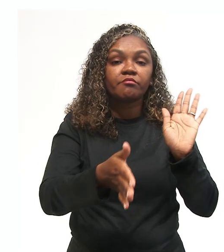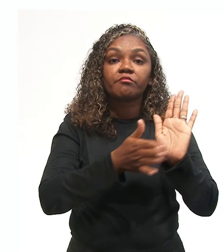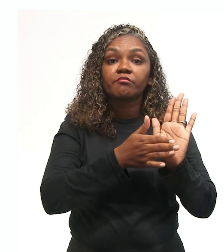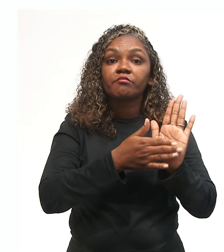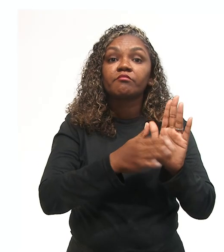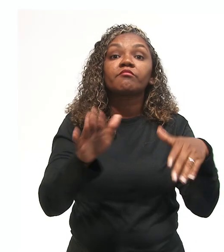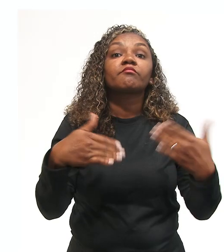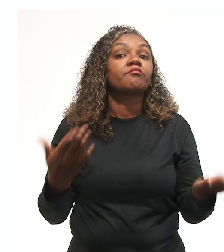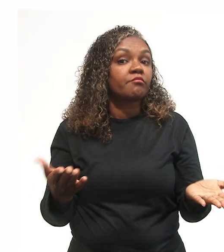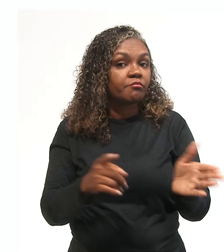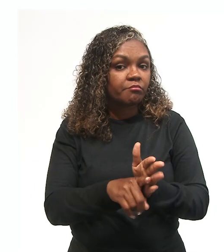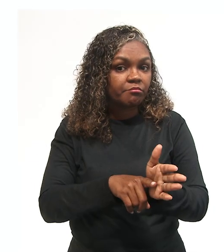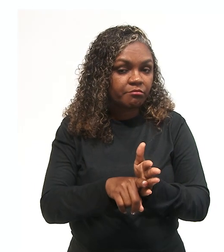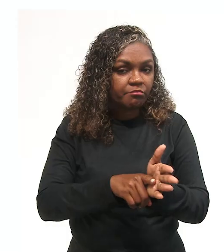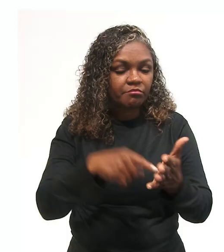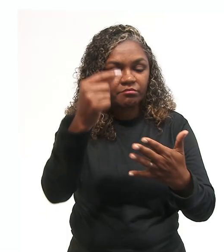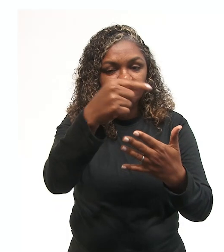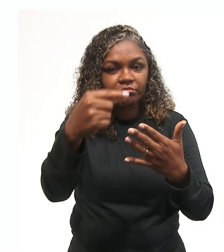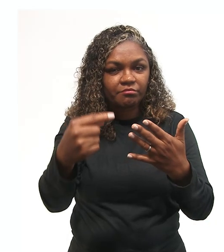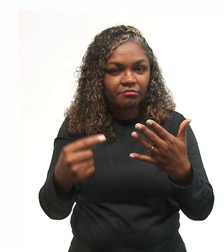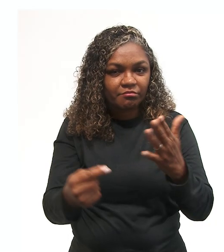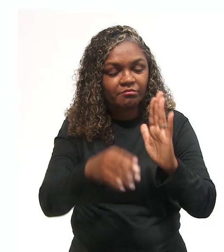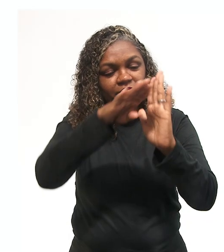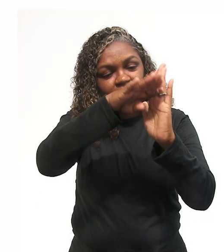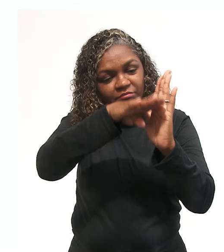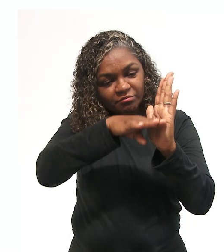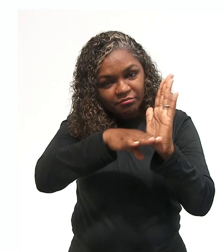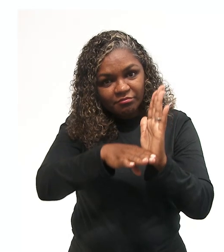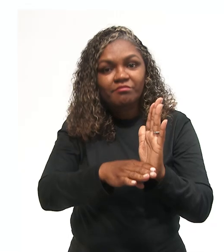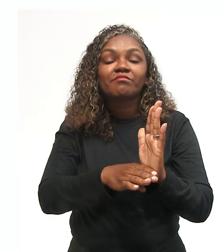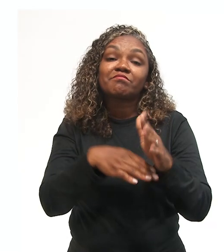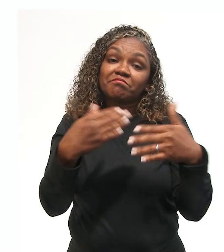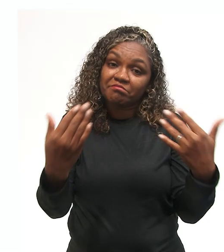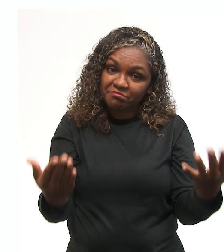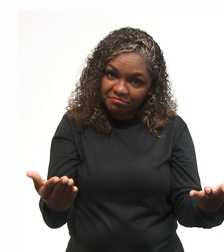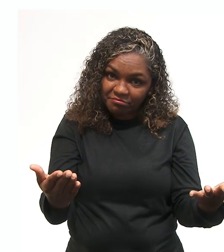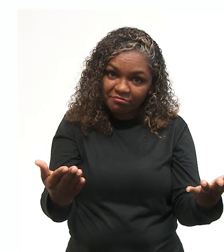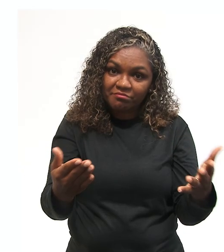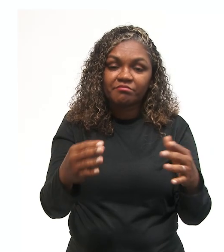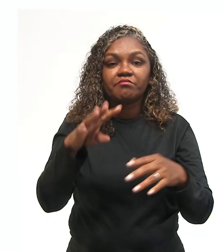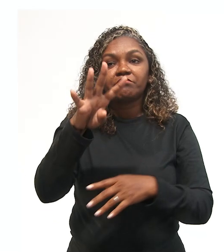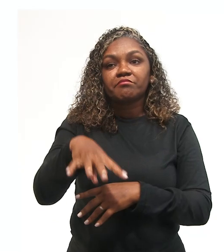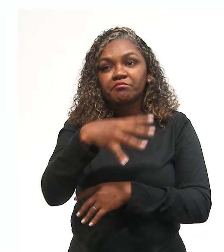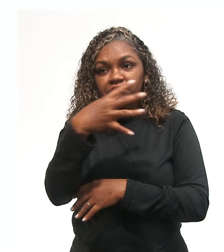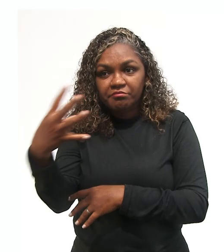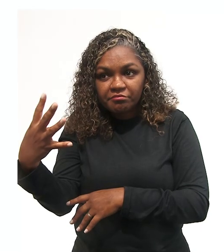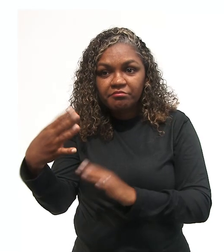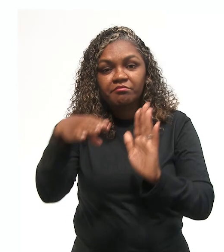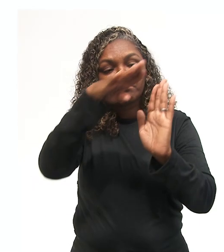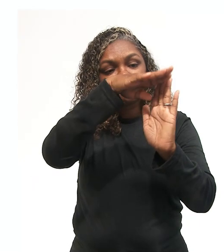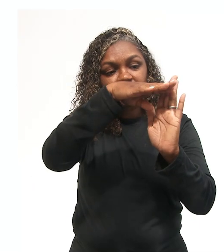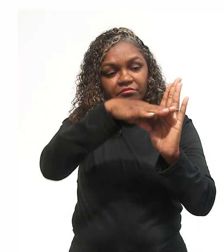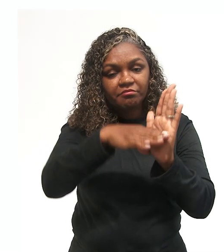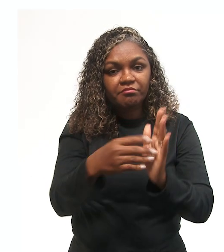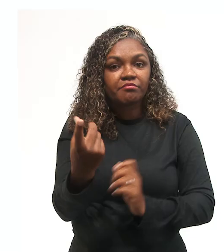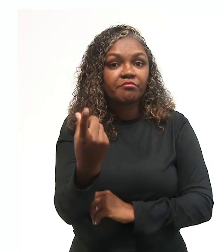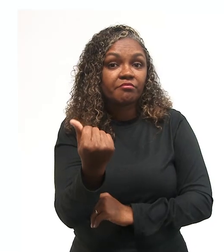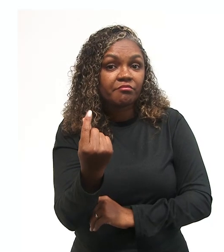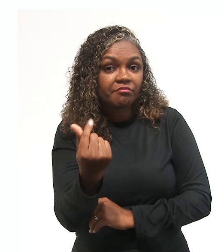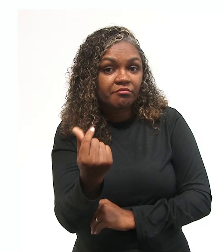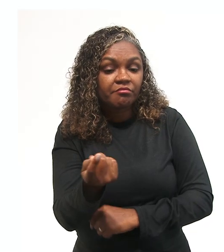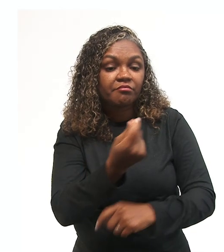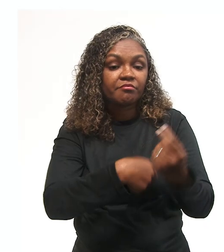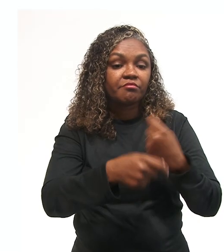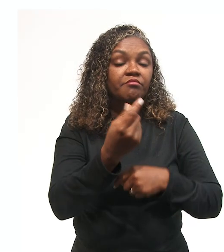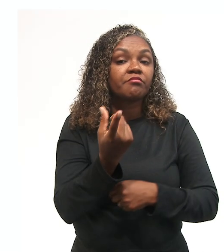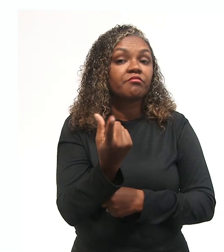da pesquisa com todas as suas nuances, né, incluindo cronograma, né, custos financeiros, para